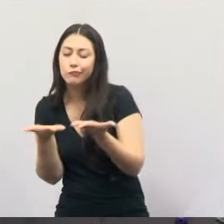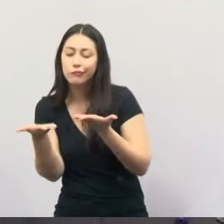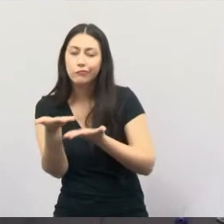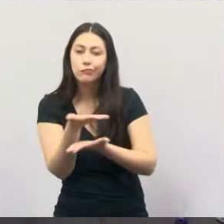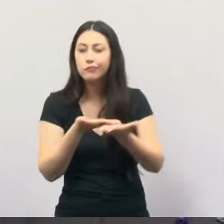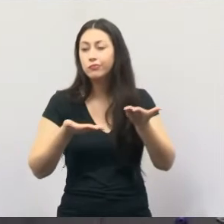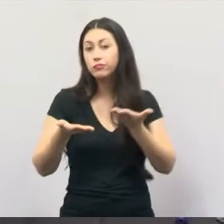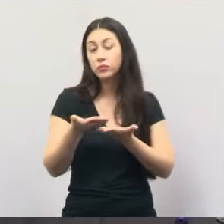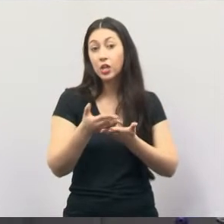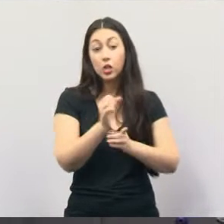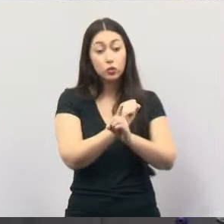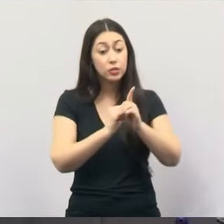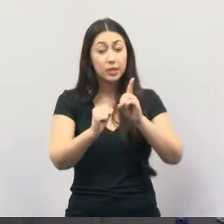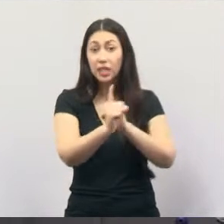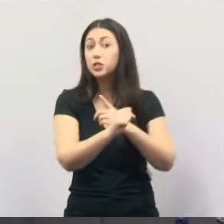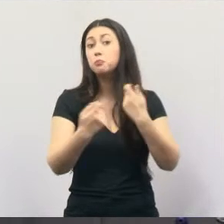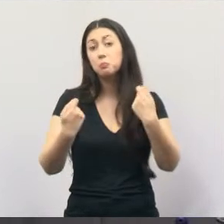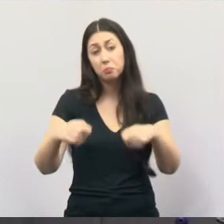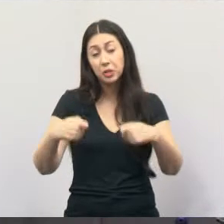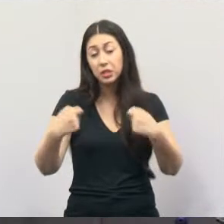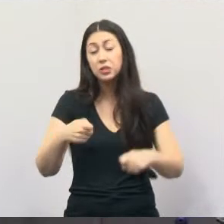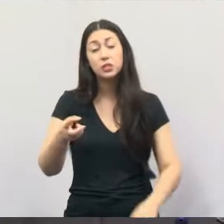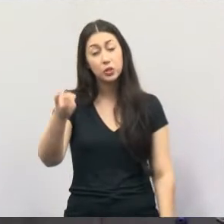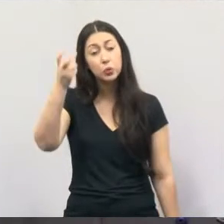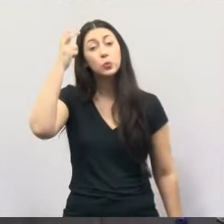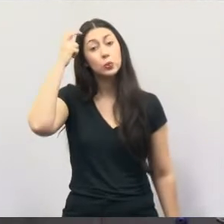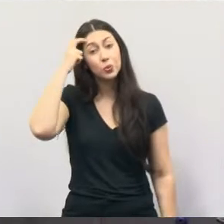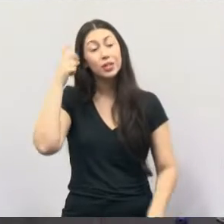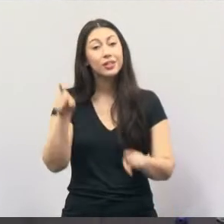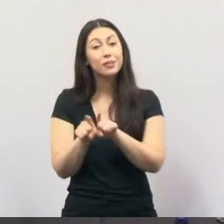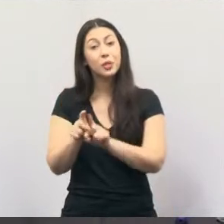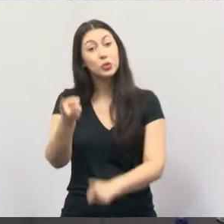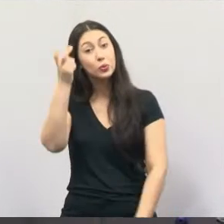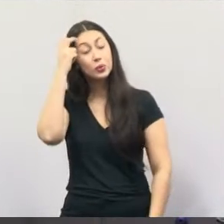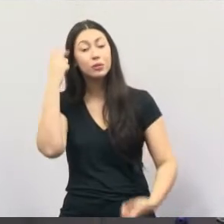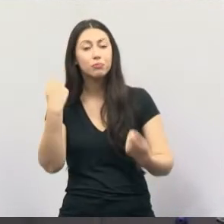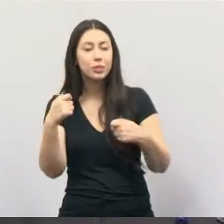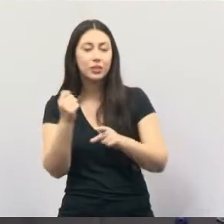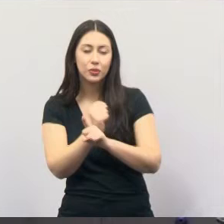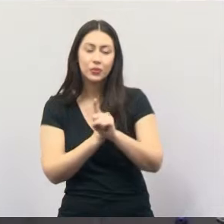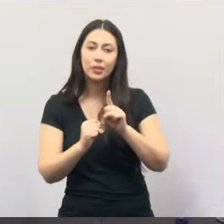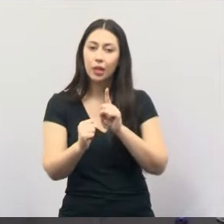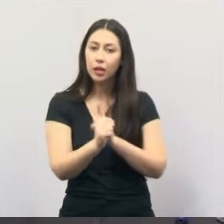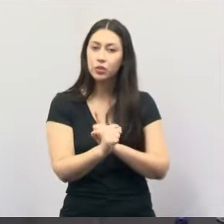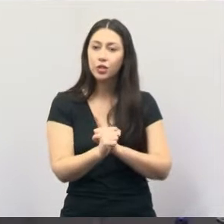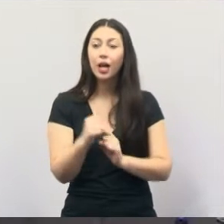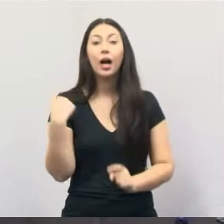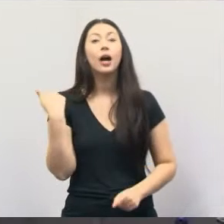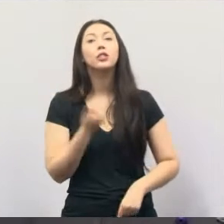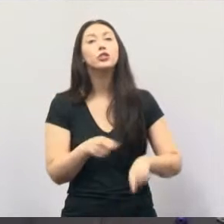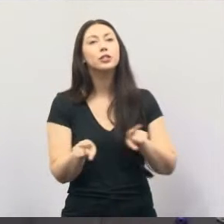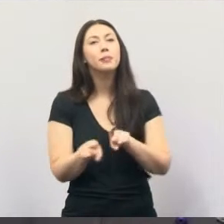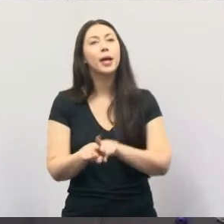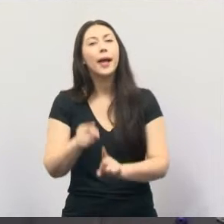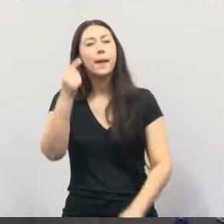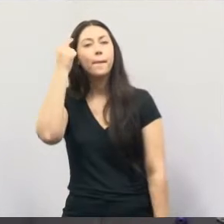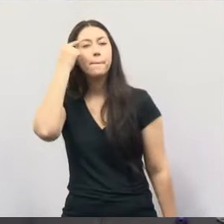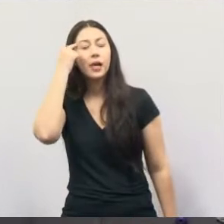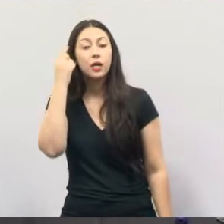existe uma sociedade sem cultura, não existe cultura sem uma sociedade. E não dá também para nós não pensarmos a